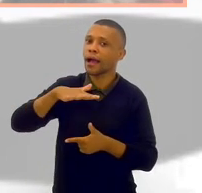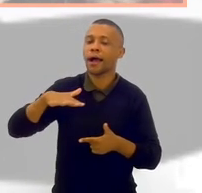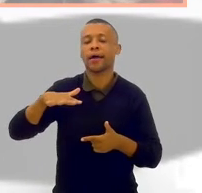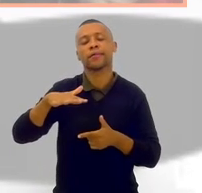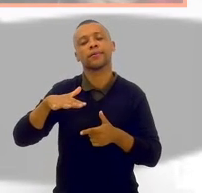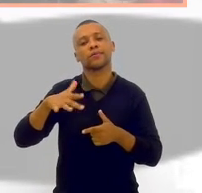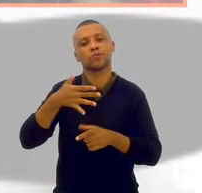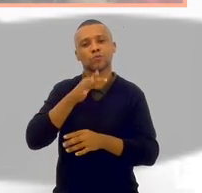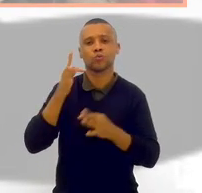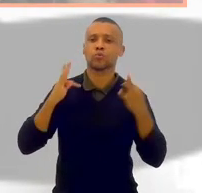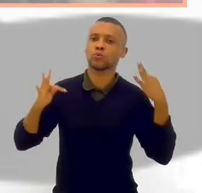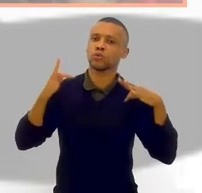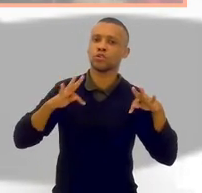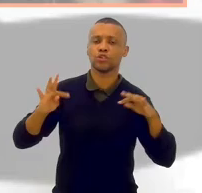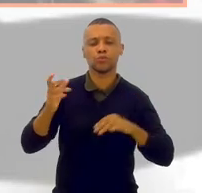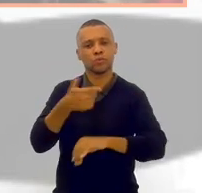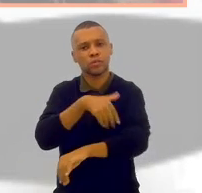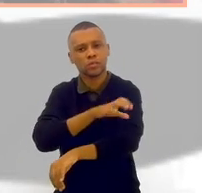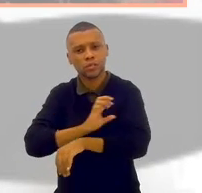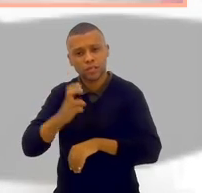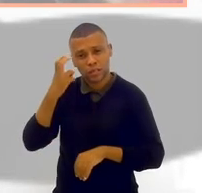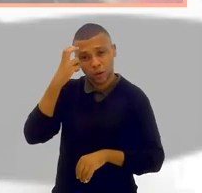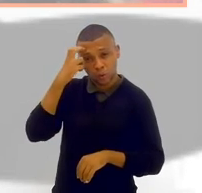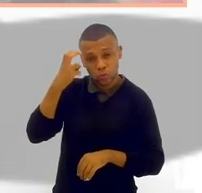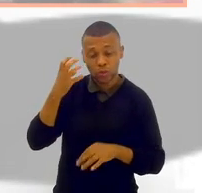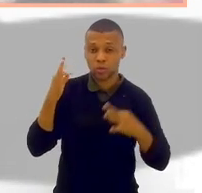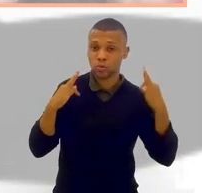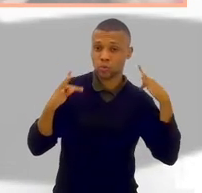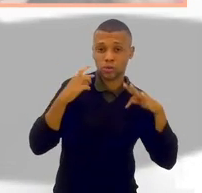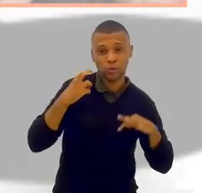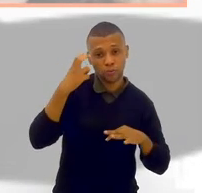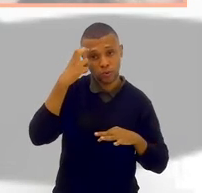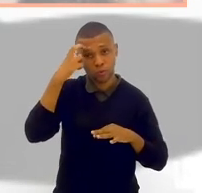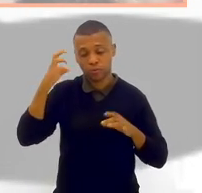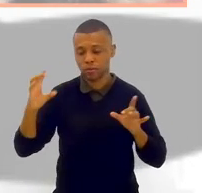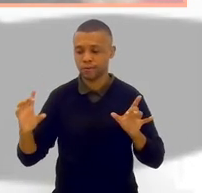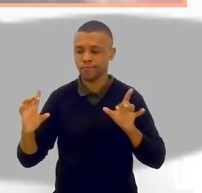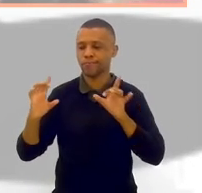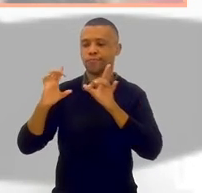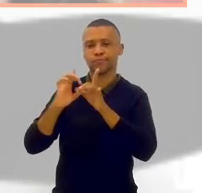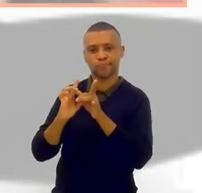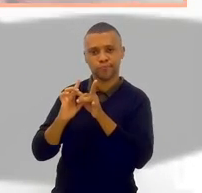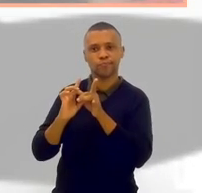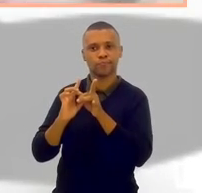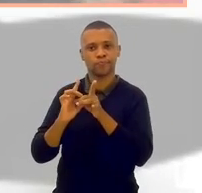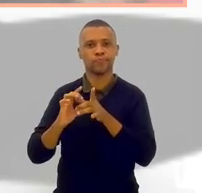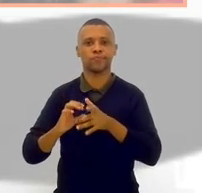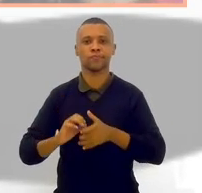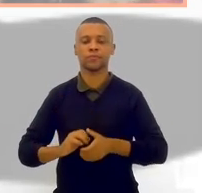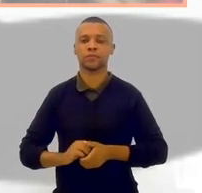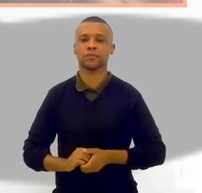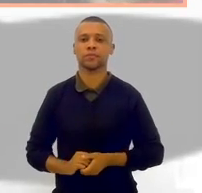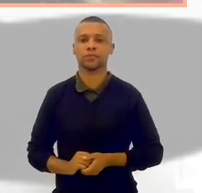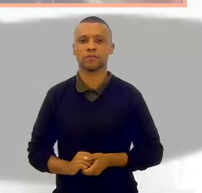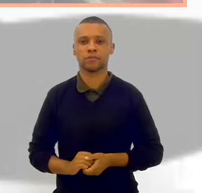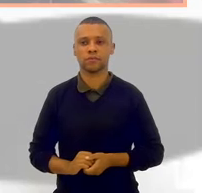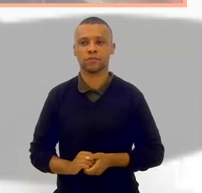trabalham nessa área e da cultura, porque tem turismo e cultura é completamente interligado,